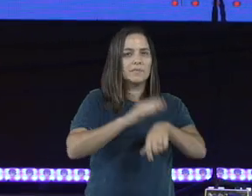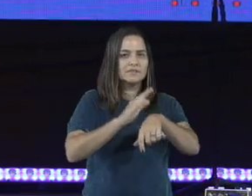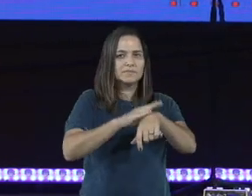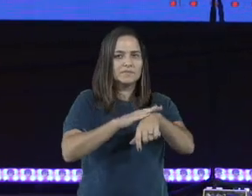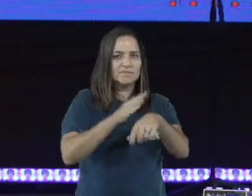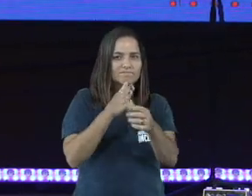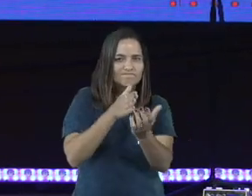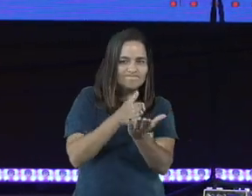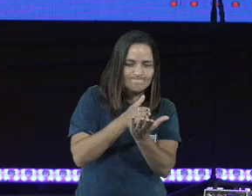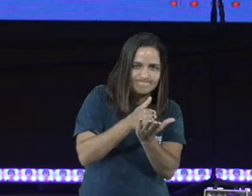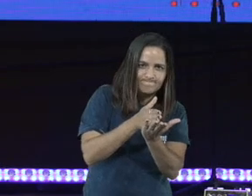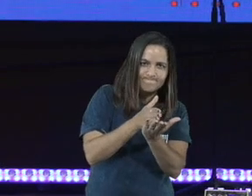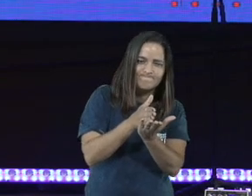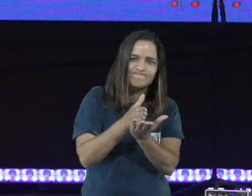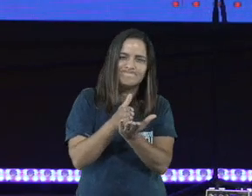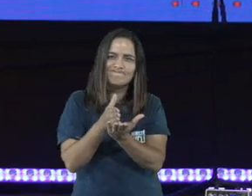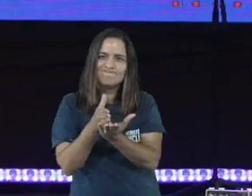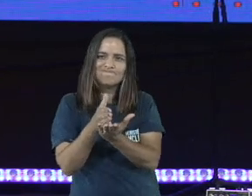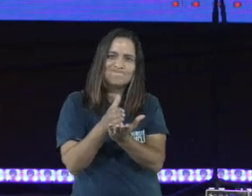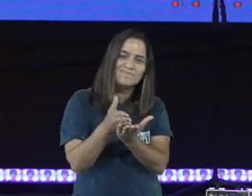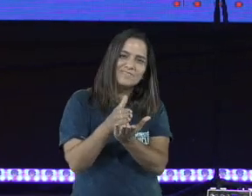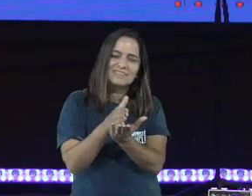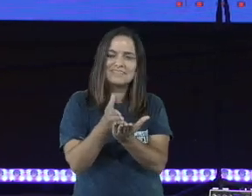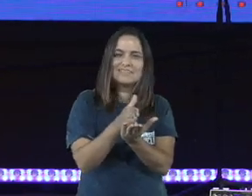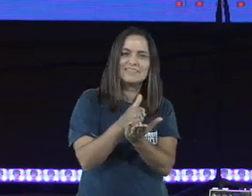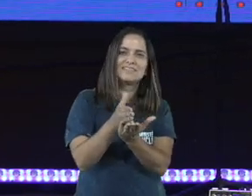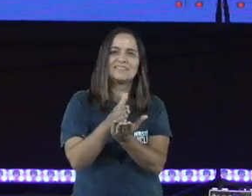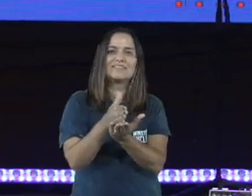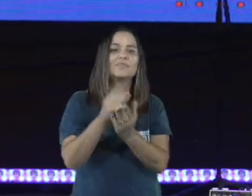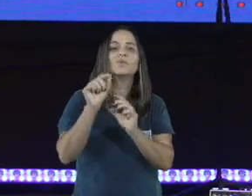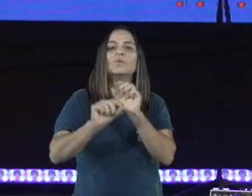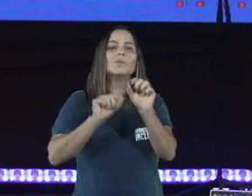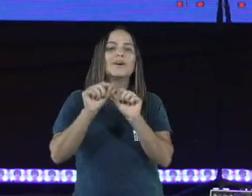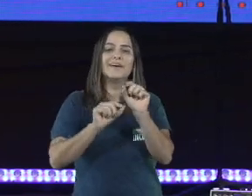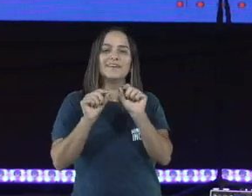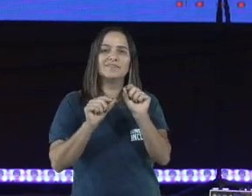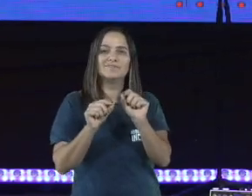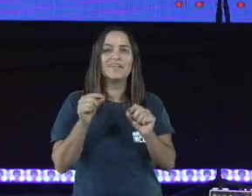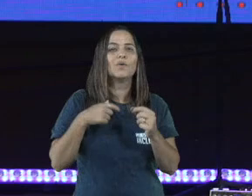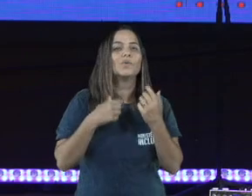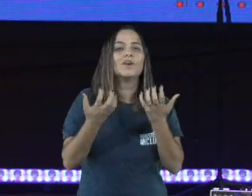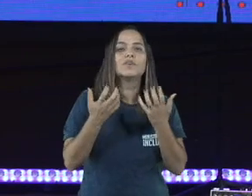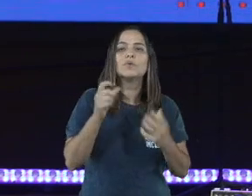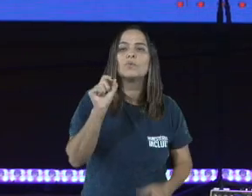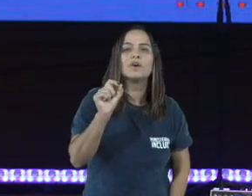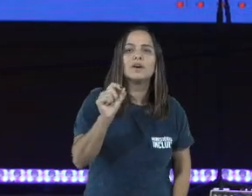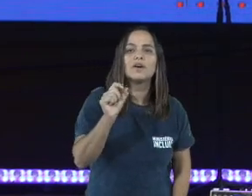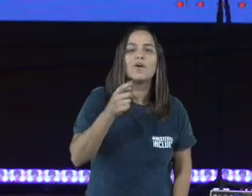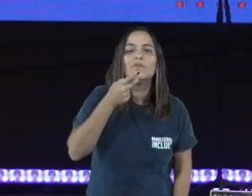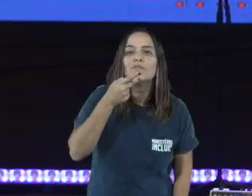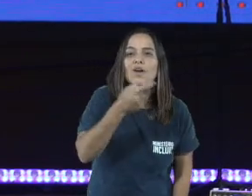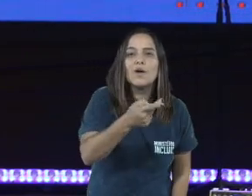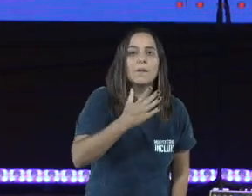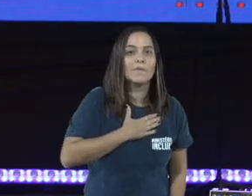falar e vocês sabem e quem foi o Deus de teu pai e você vai falar no final